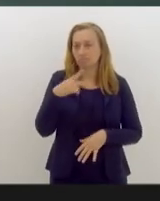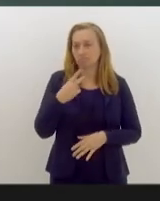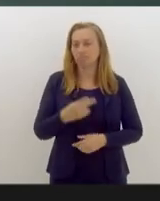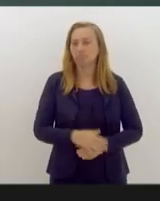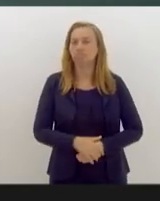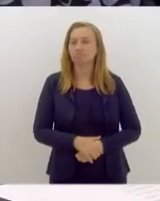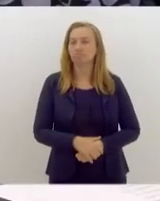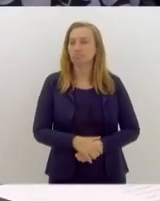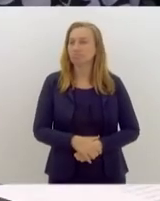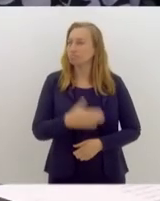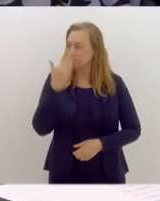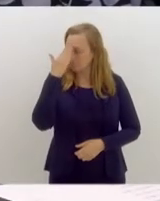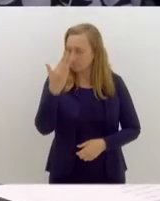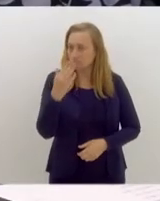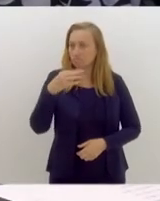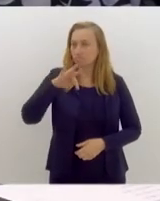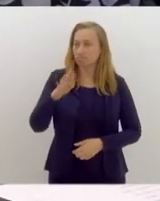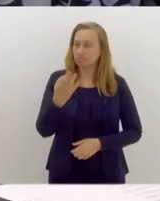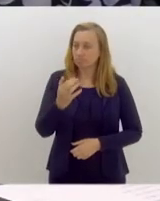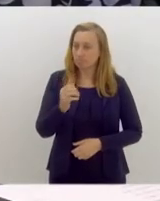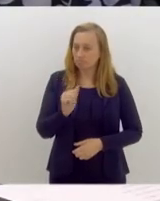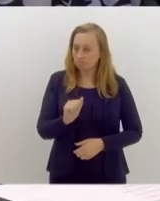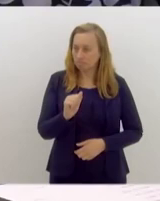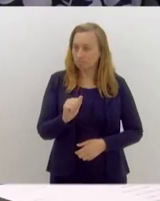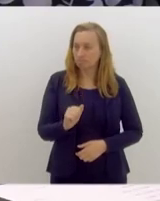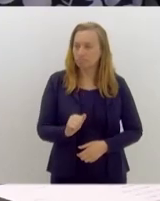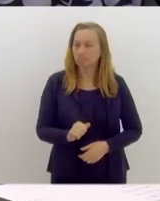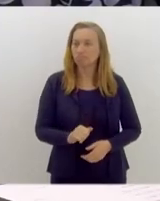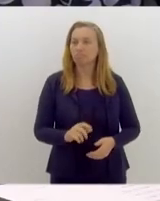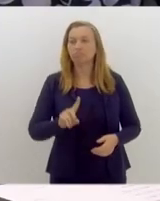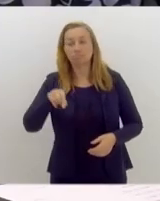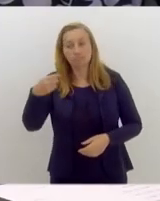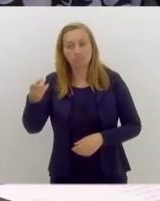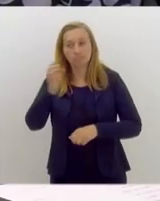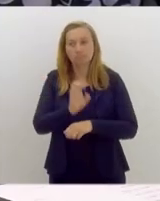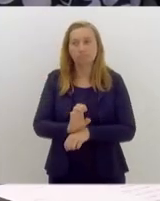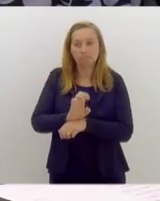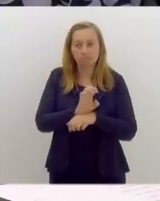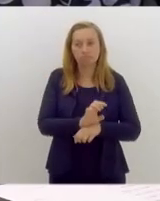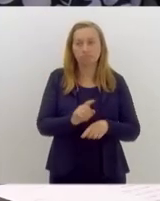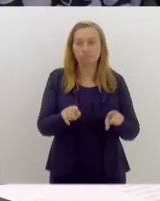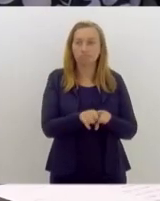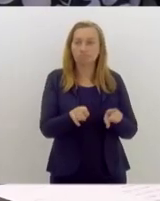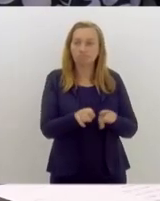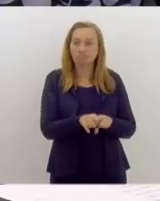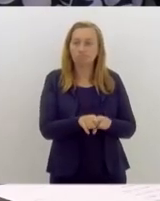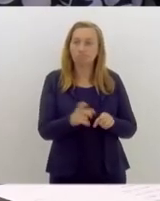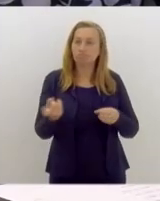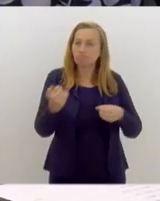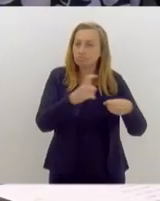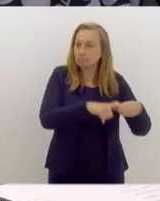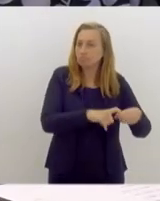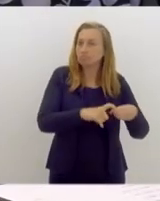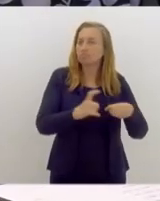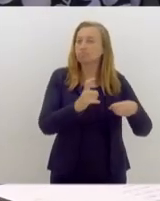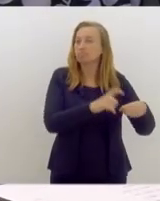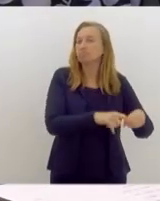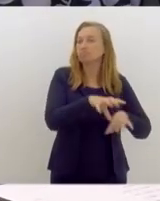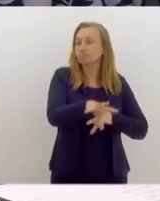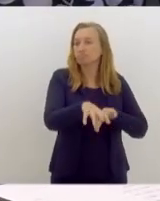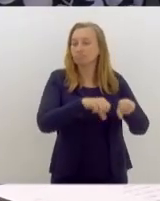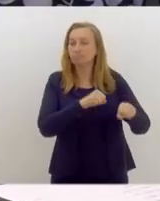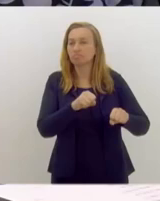espaço. Obrigado, Marta. Você traz a contribuição dos outros estados que está havendo esses convênios para a